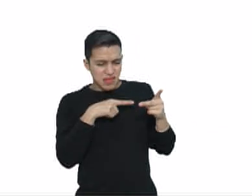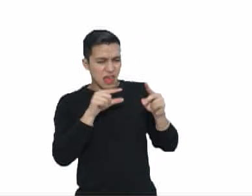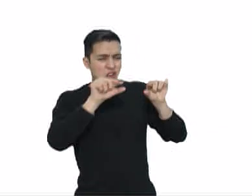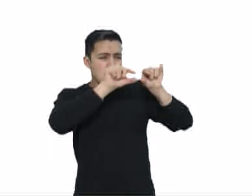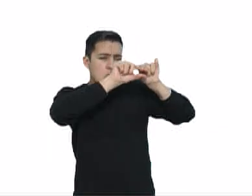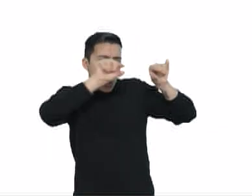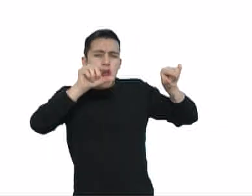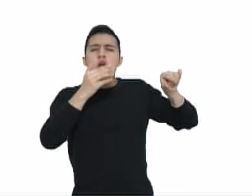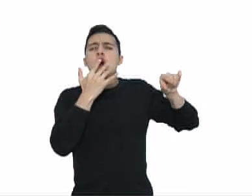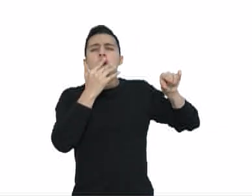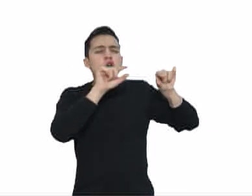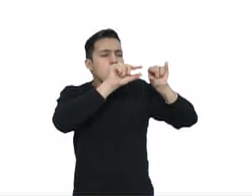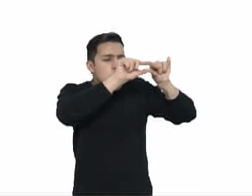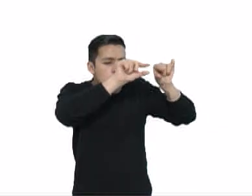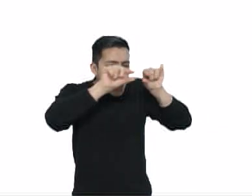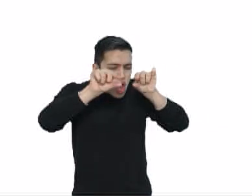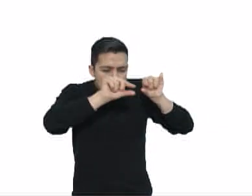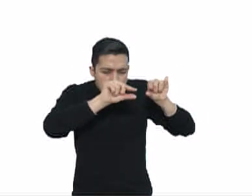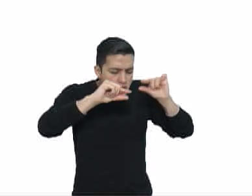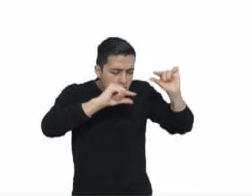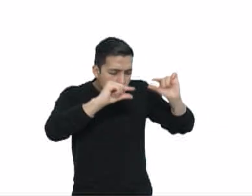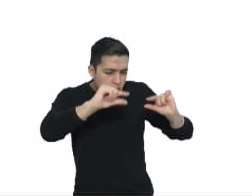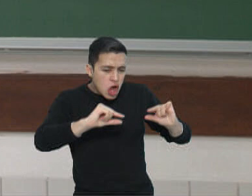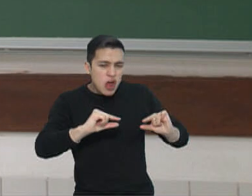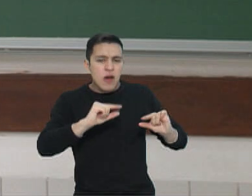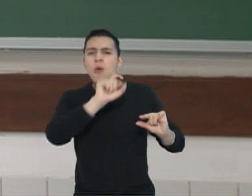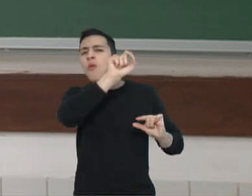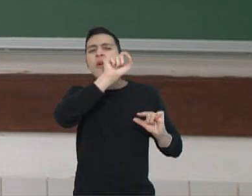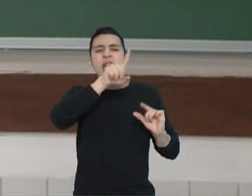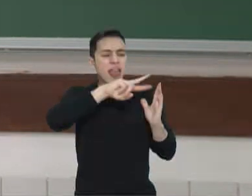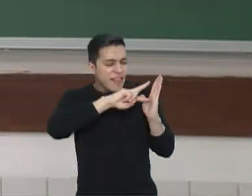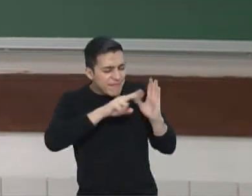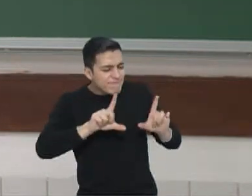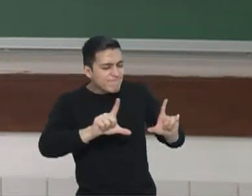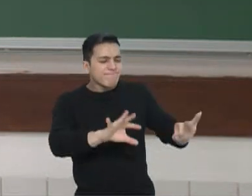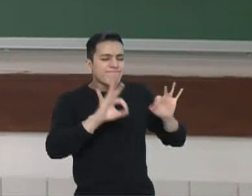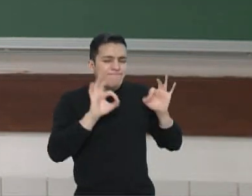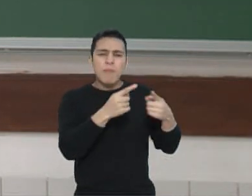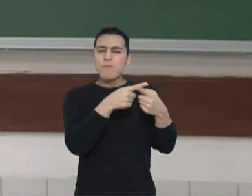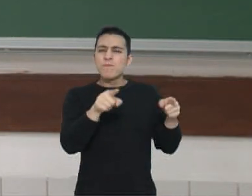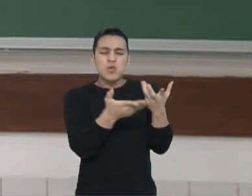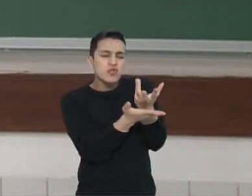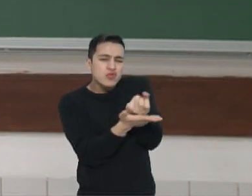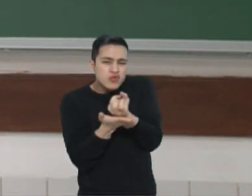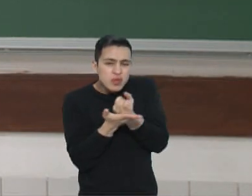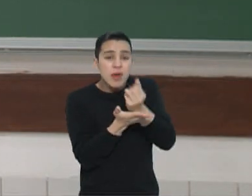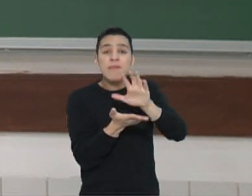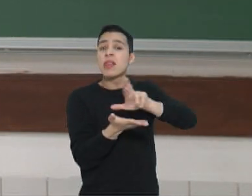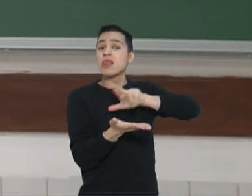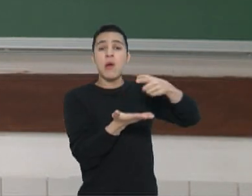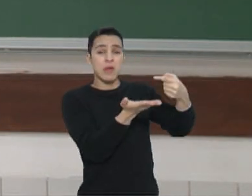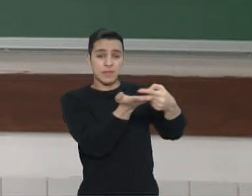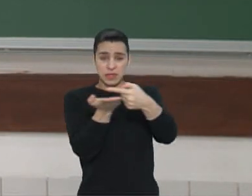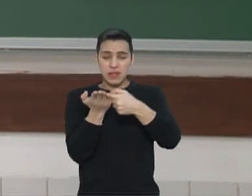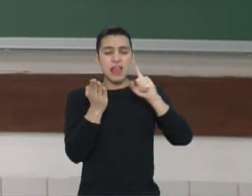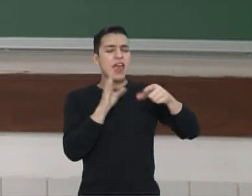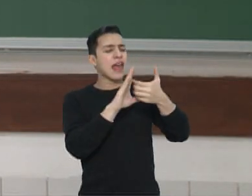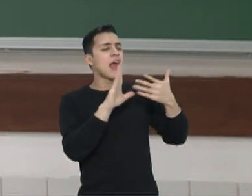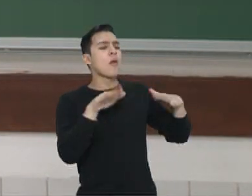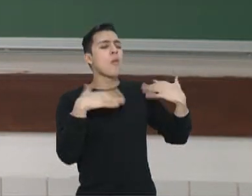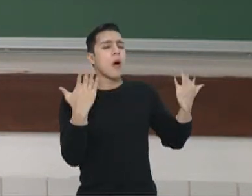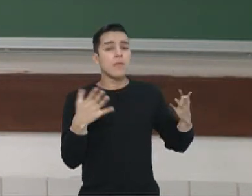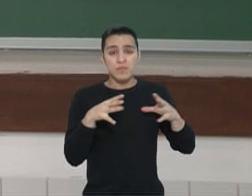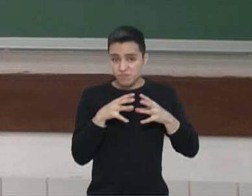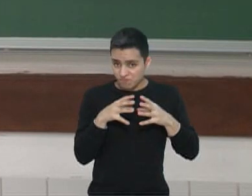retângulos coloridos, e aí essa vai ser um exemplo de notação musical não convencional, que a característica dela qual